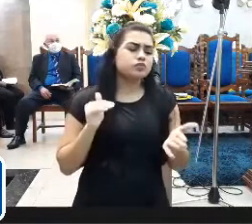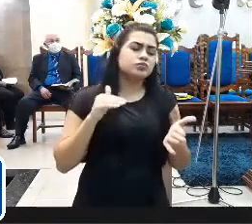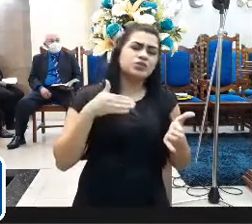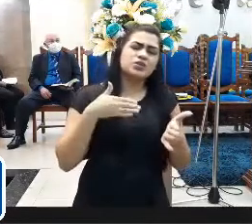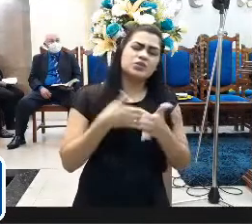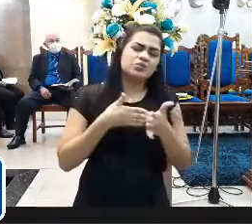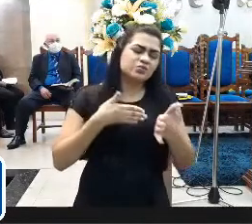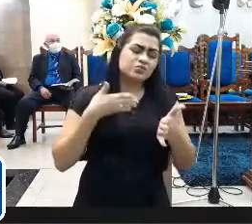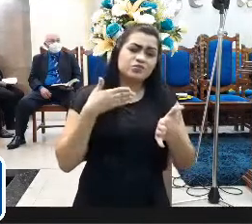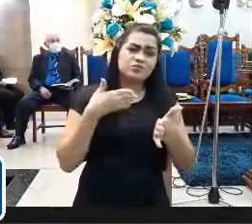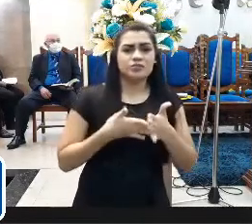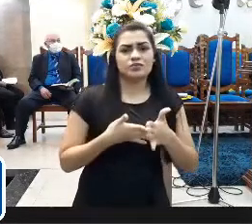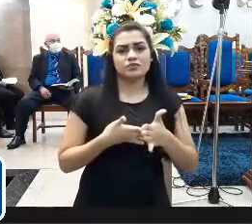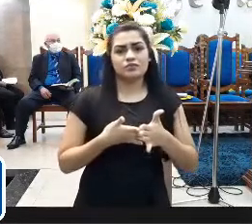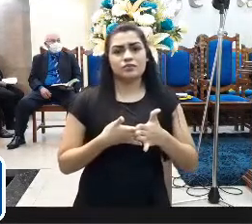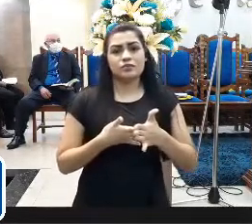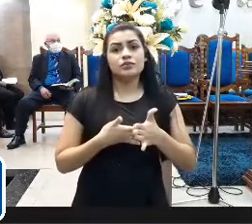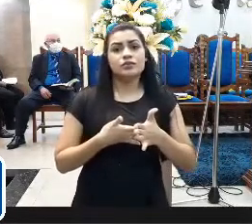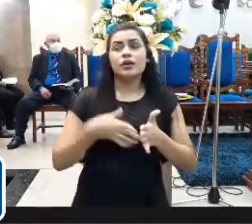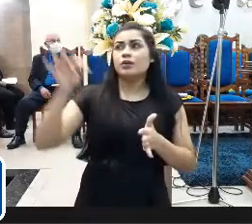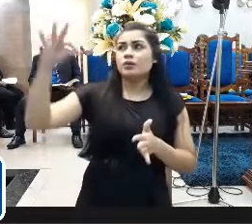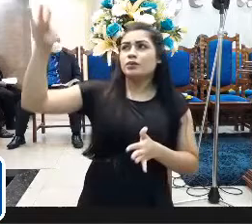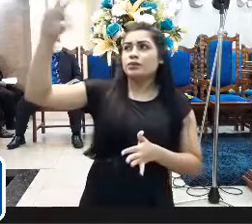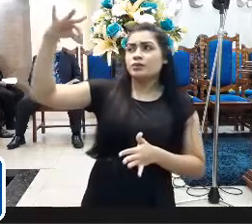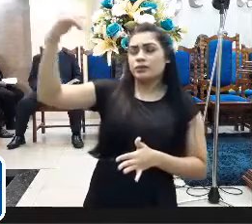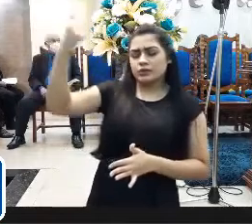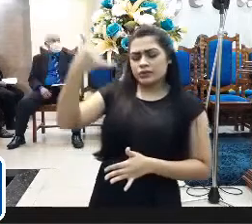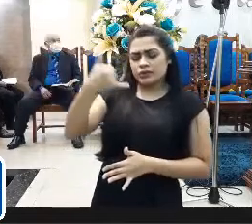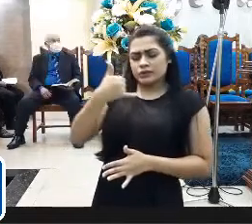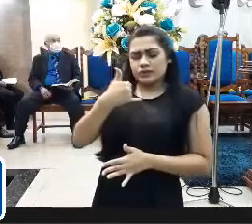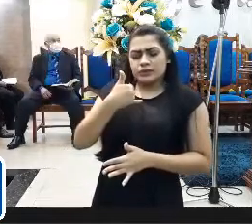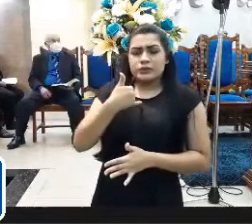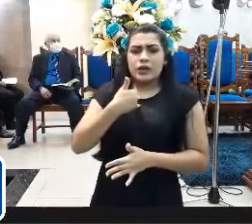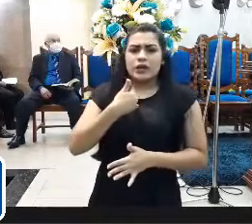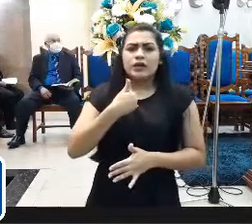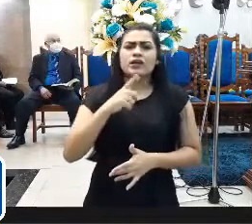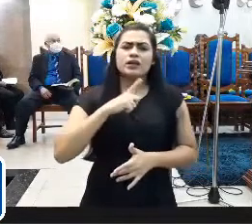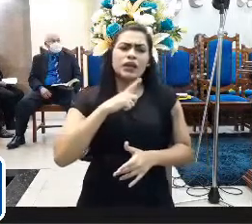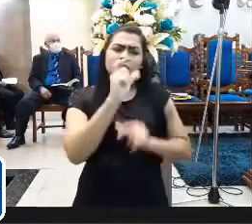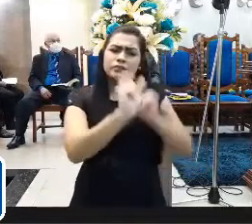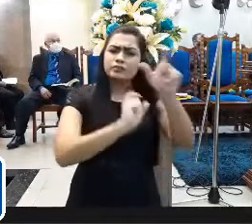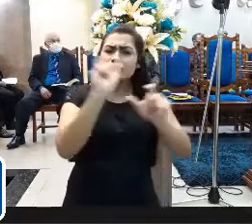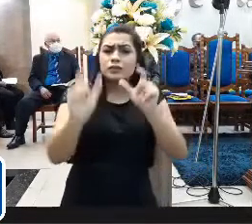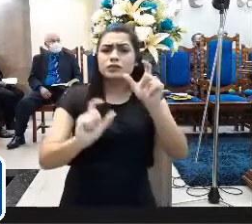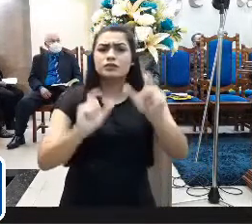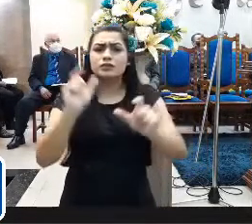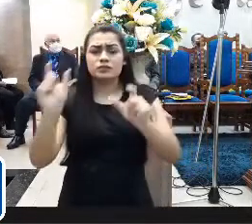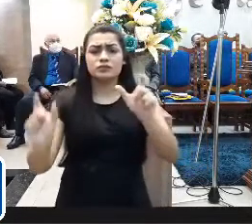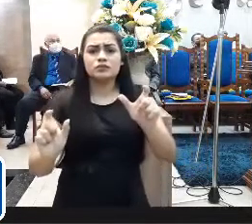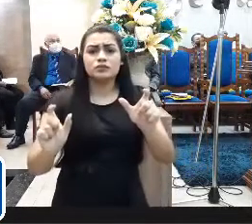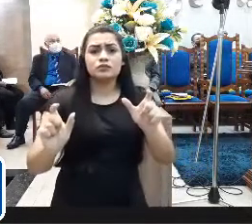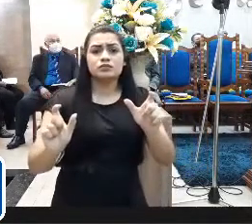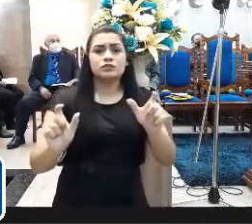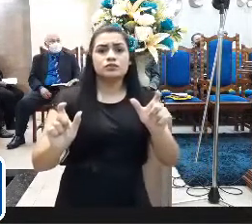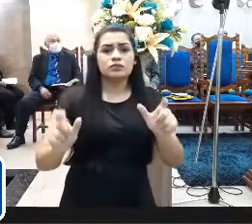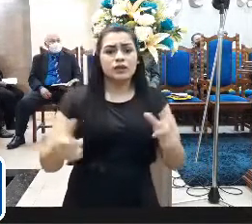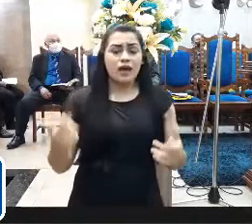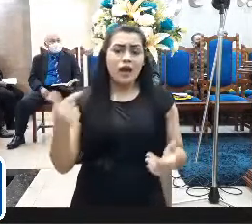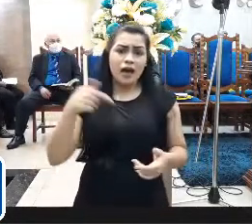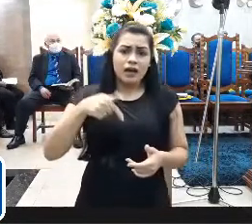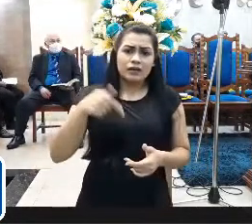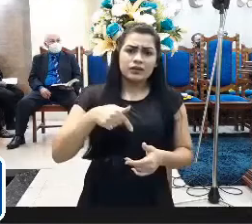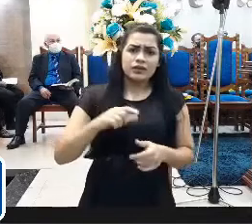o Espírito de Deus toca no meu coração que há pessoas essa noite que me ouvem, ou aqui, ou através das redes sociais,